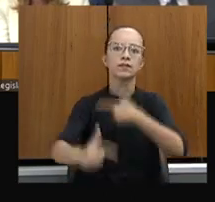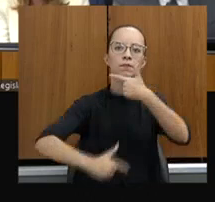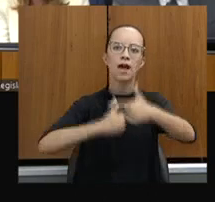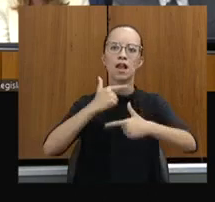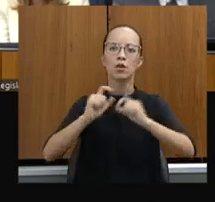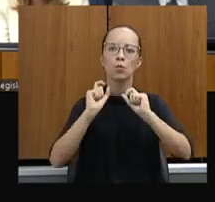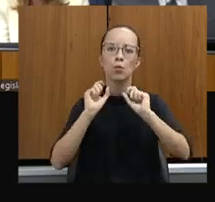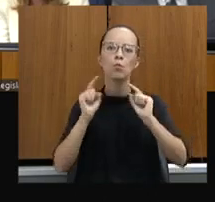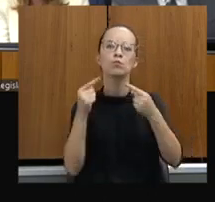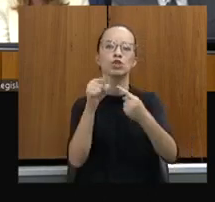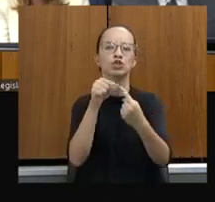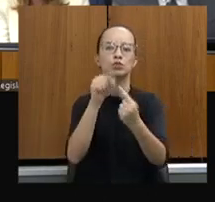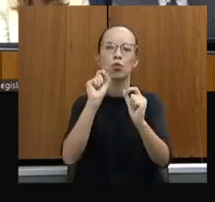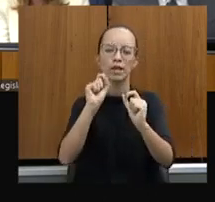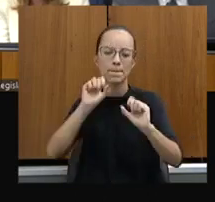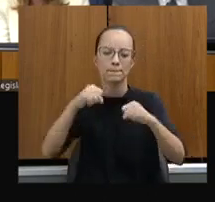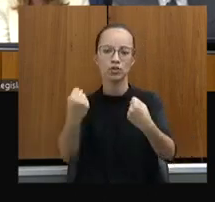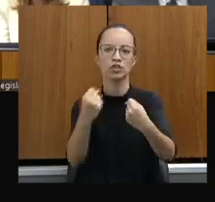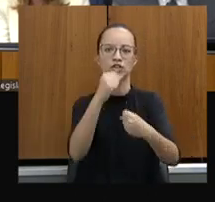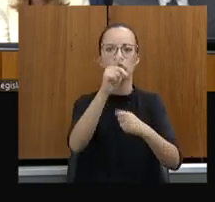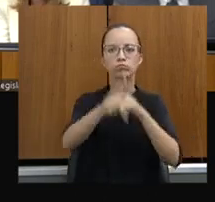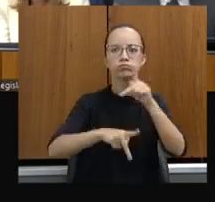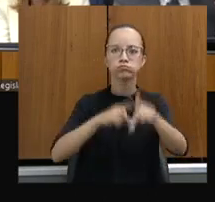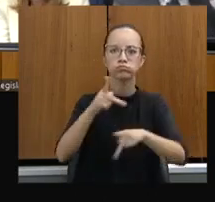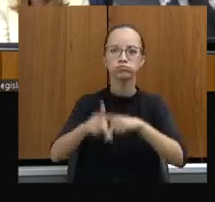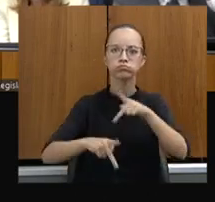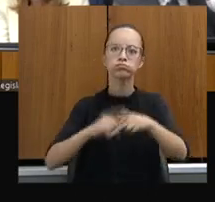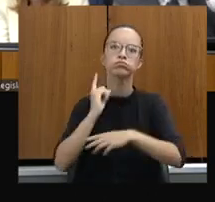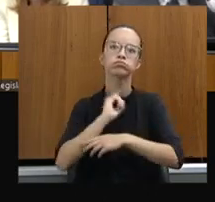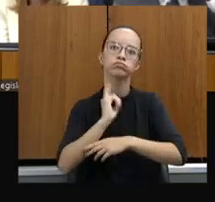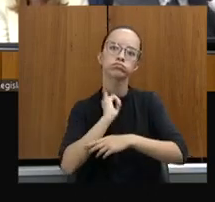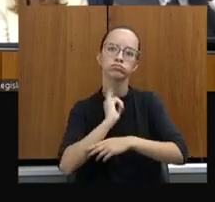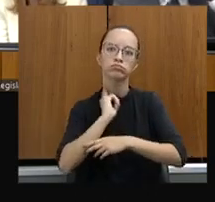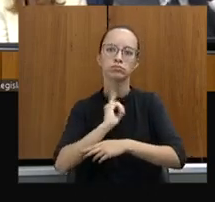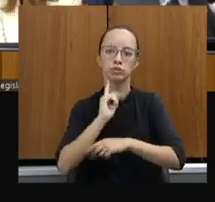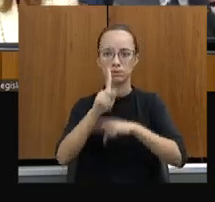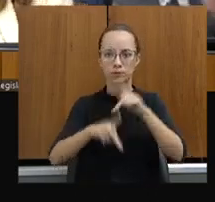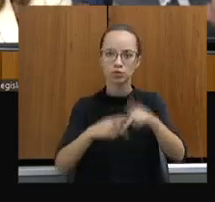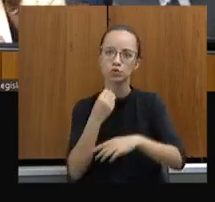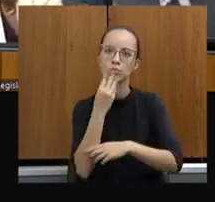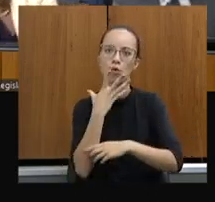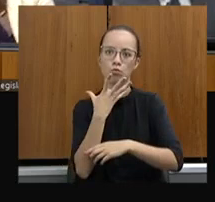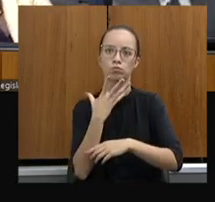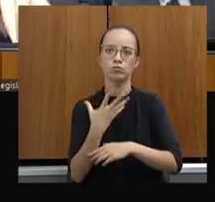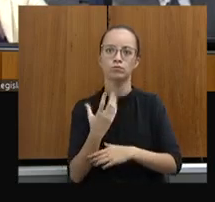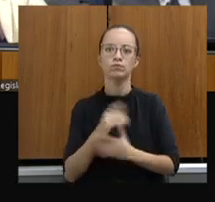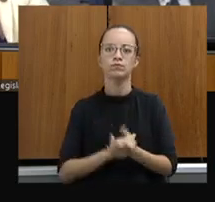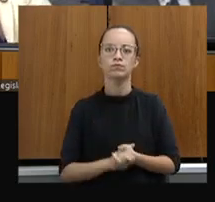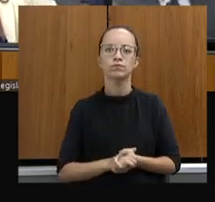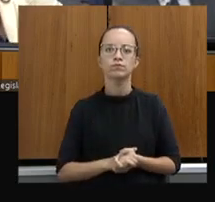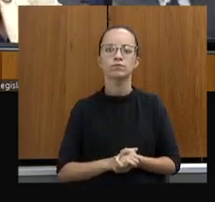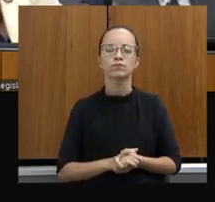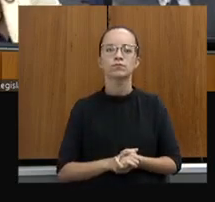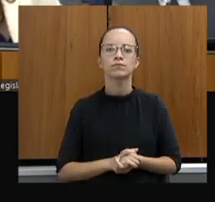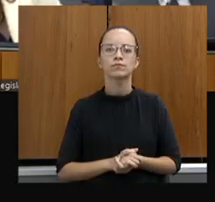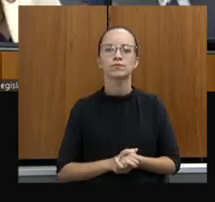proteger né aqueles que estão no nosso estado de bens que estão de bens que estão no nosso estado